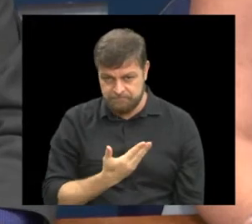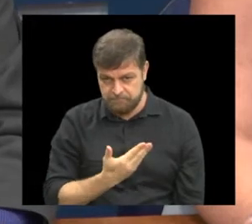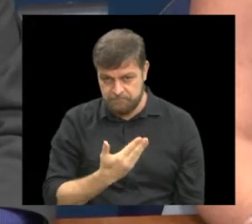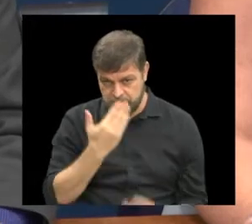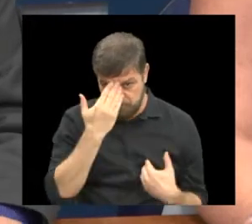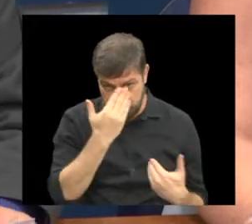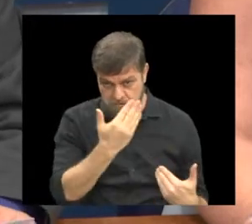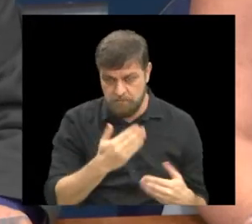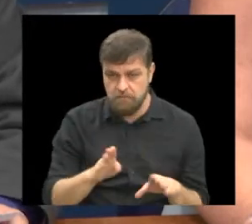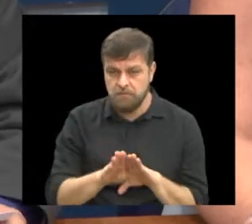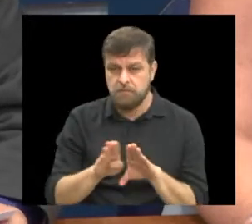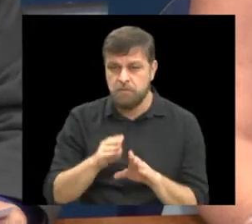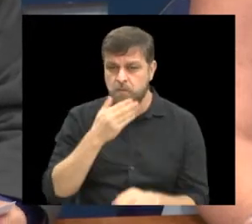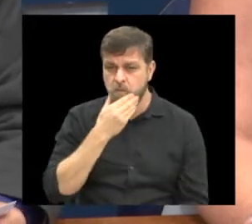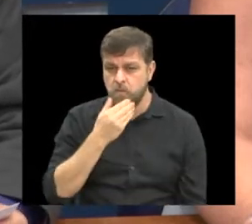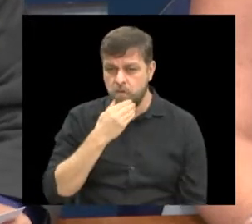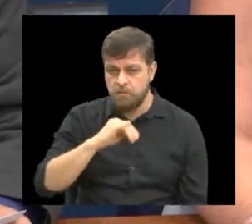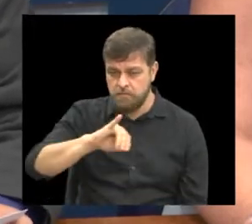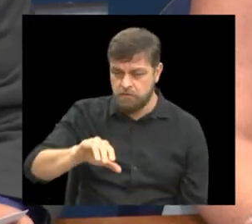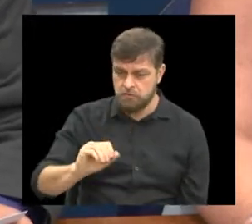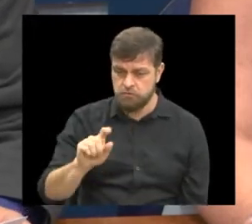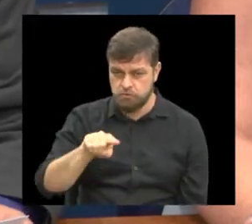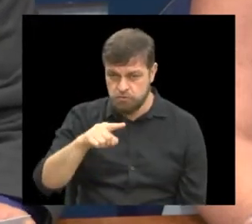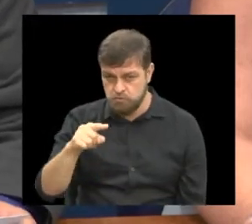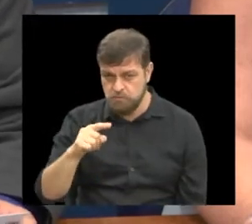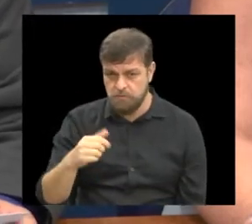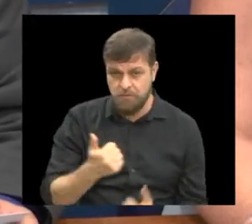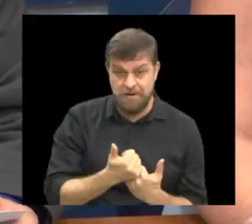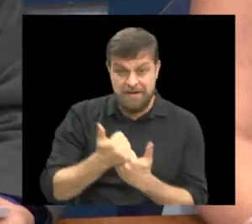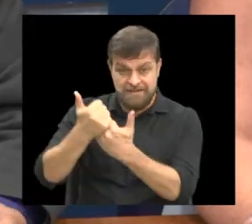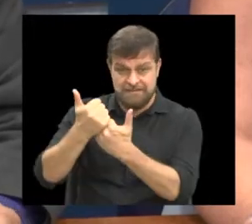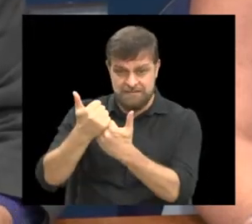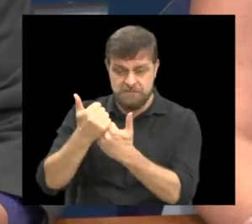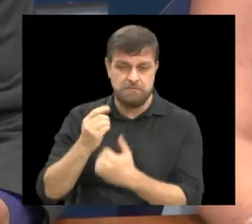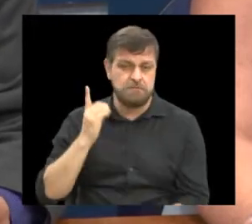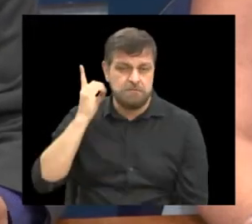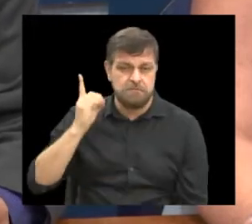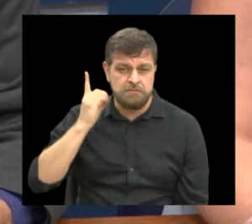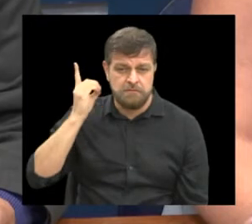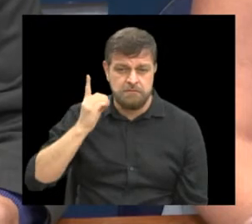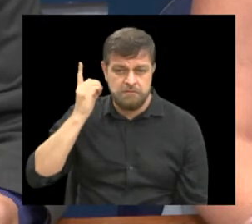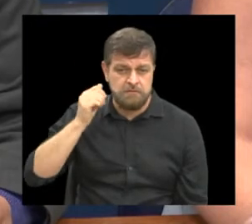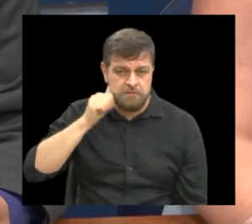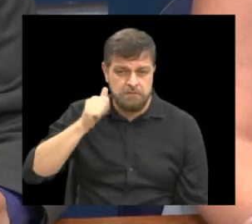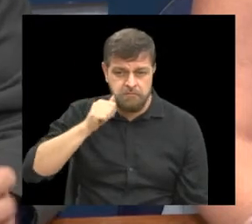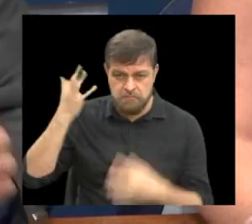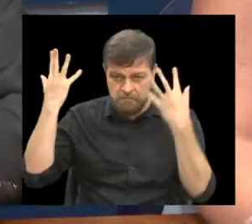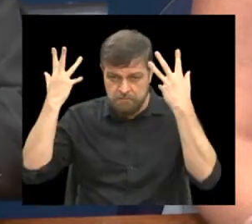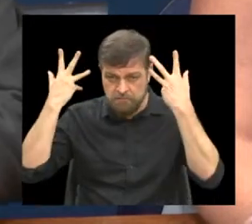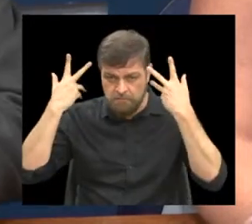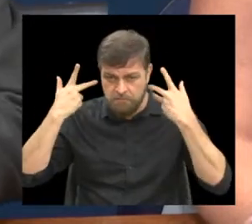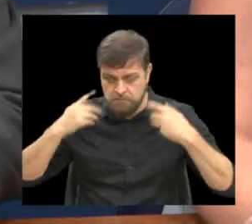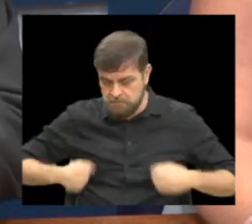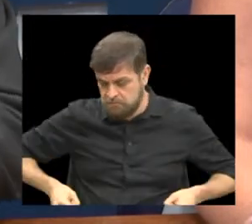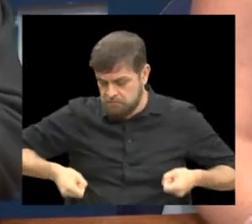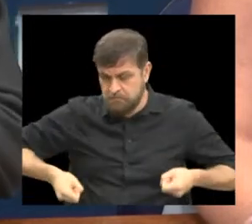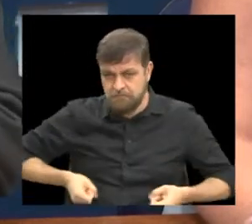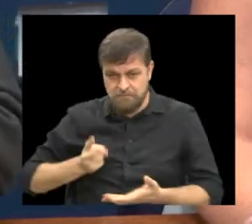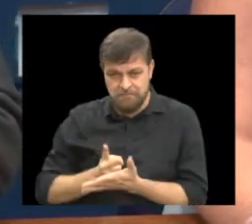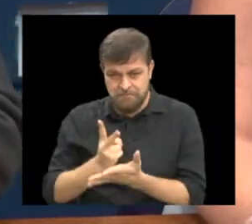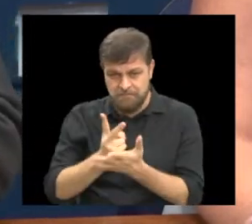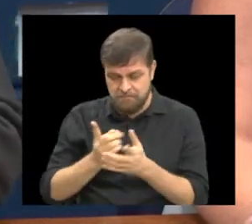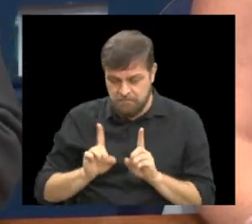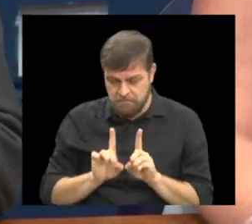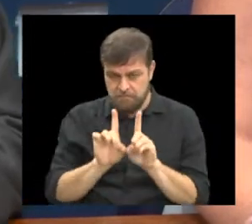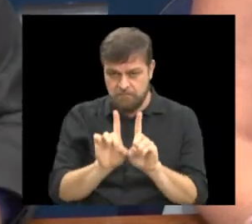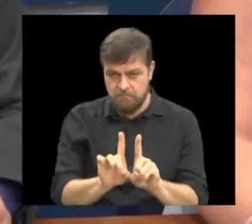O João Lage, que é o meu irmão, assessor parlamentar da deputada Célia Leão, sempre junto. Eu falo